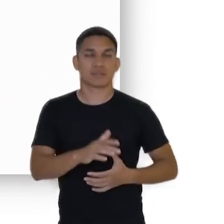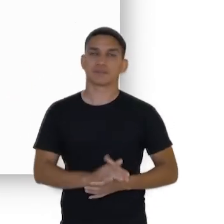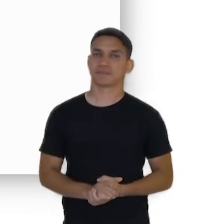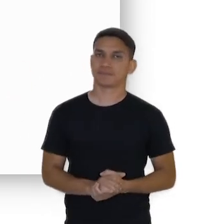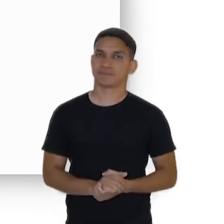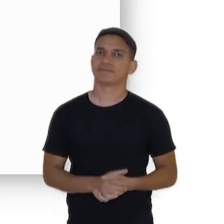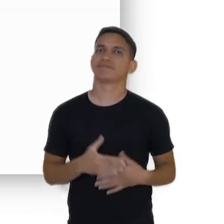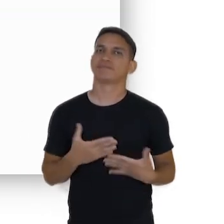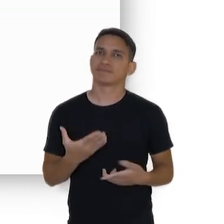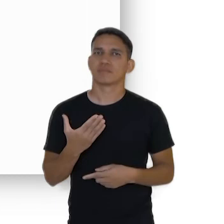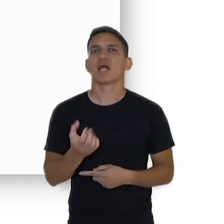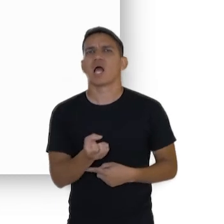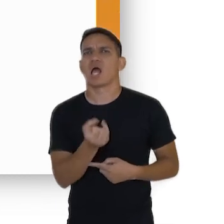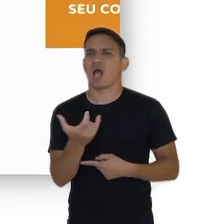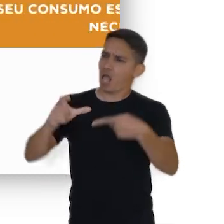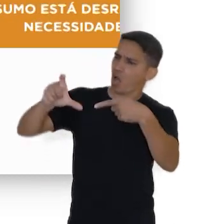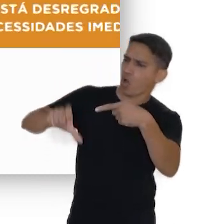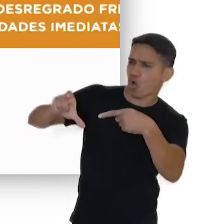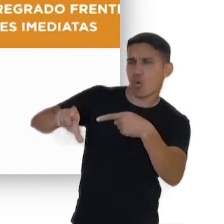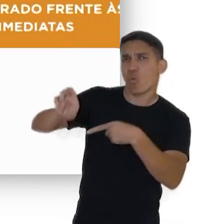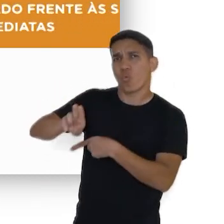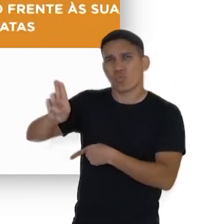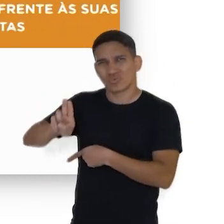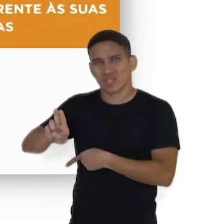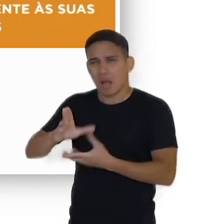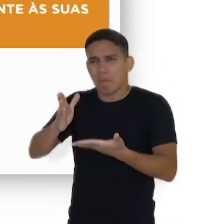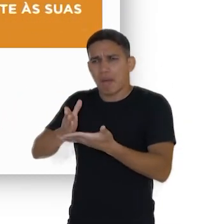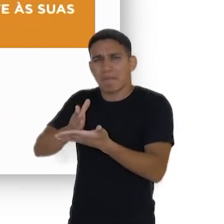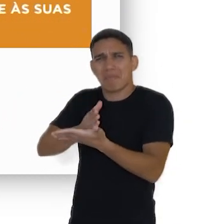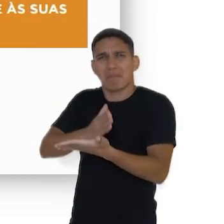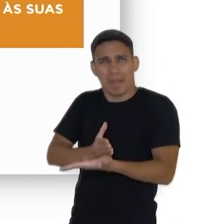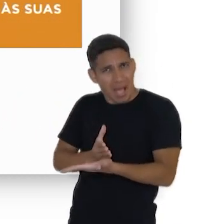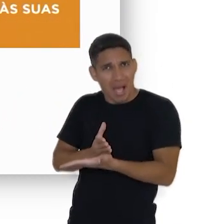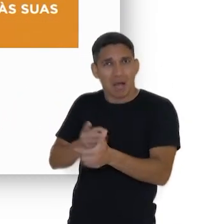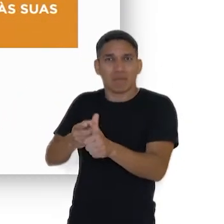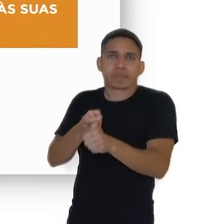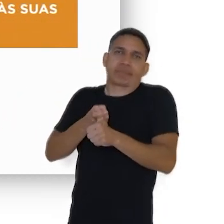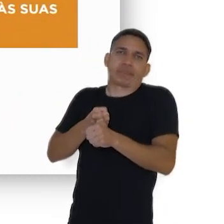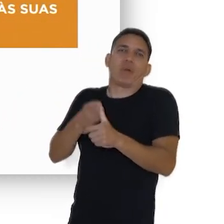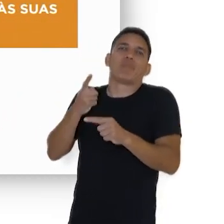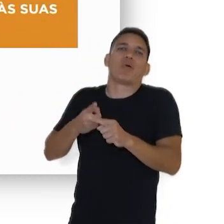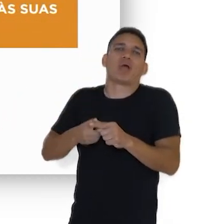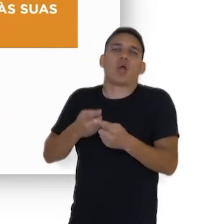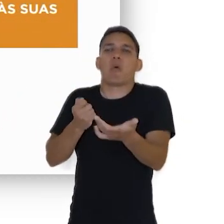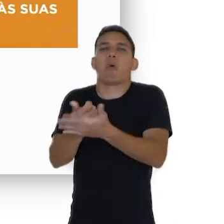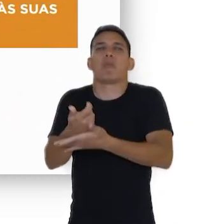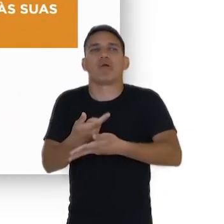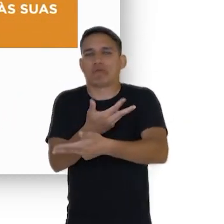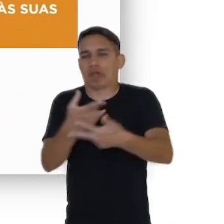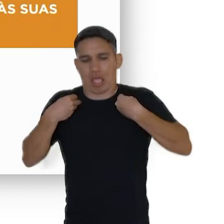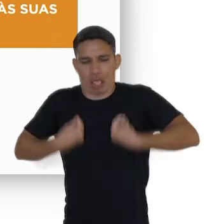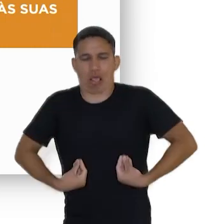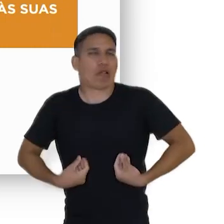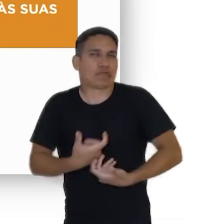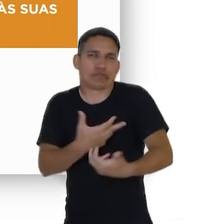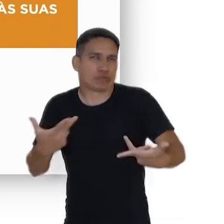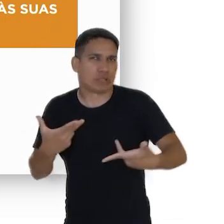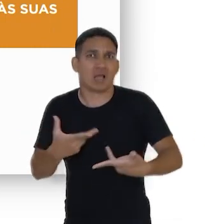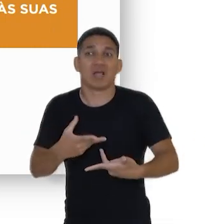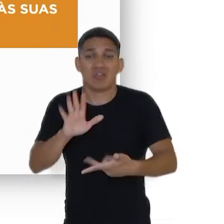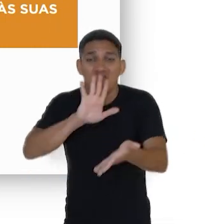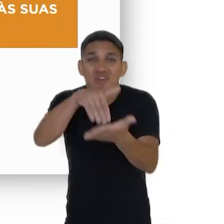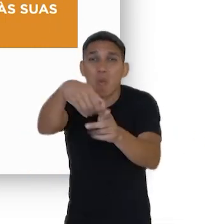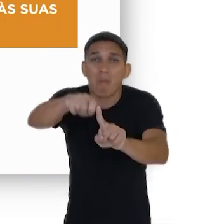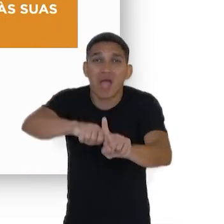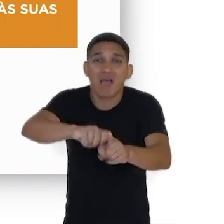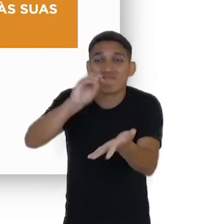com o preço dele. Ter dívidas no cartão de crédito porque comprou muitas roupas e no final do mês